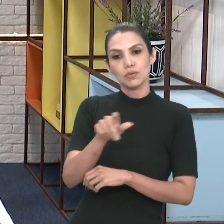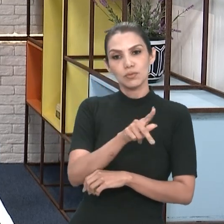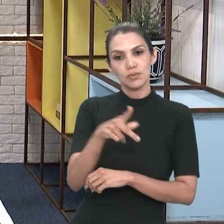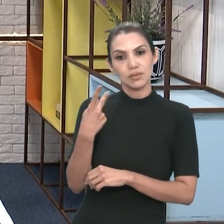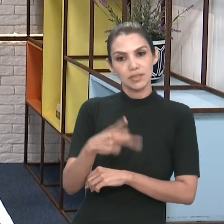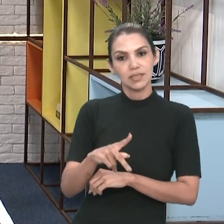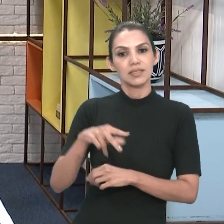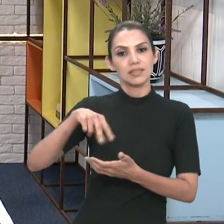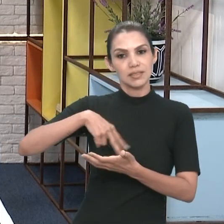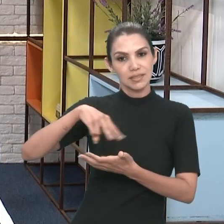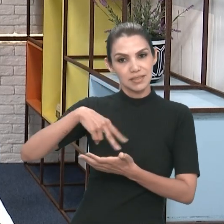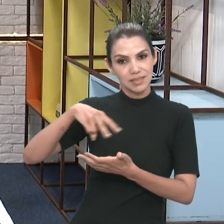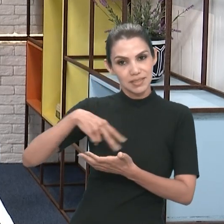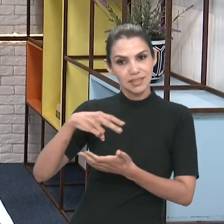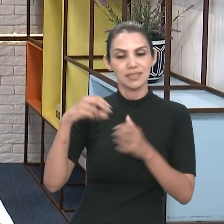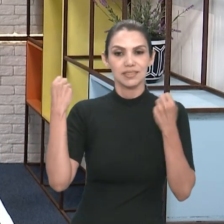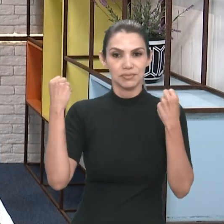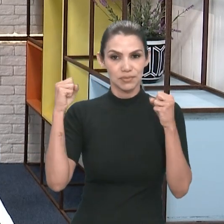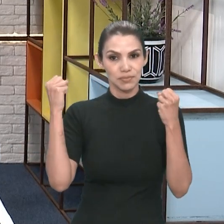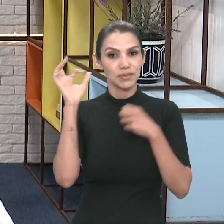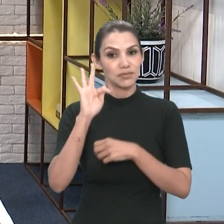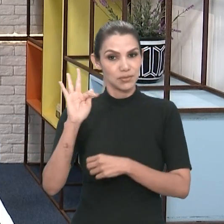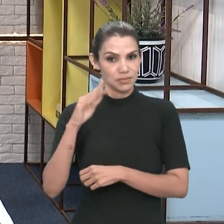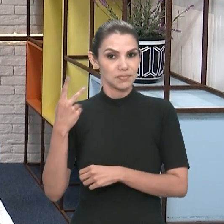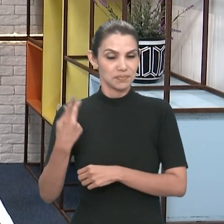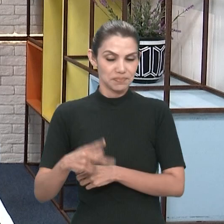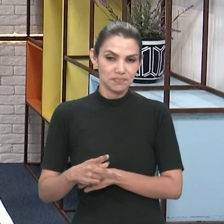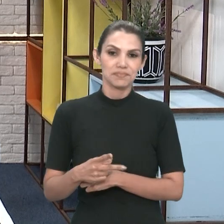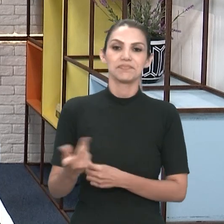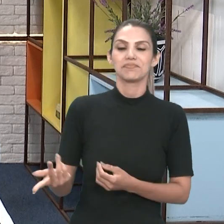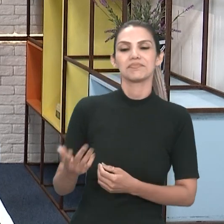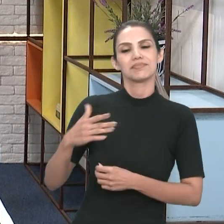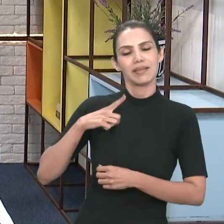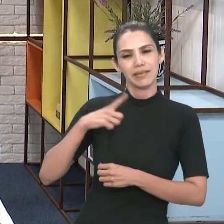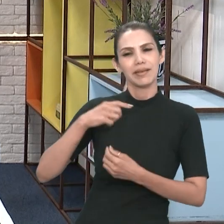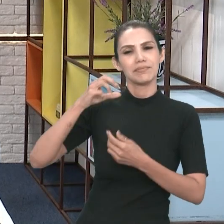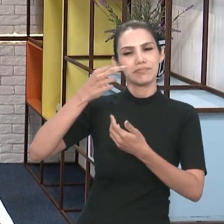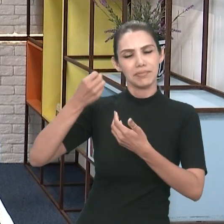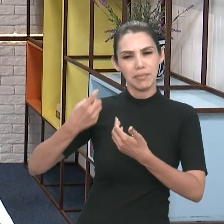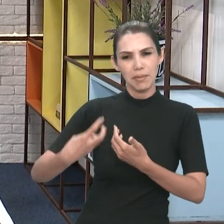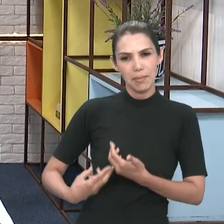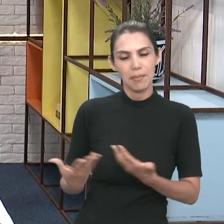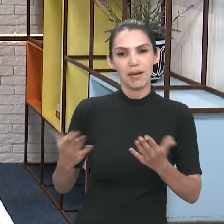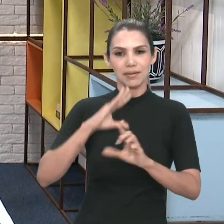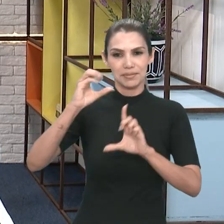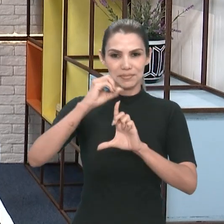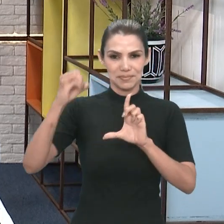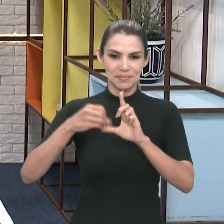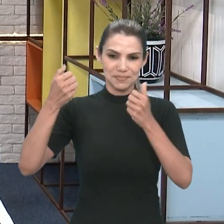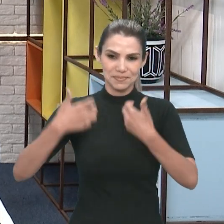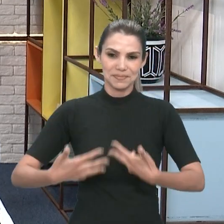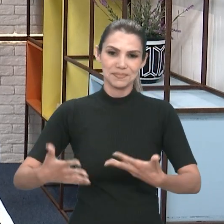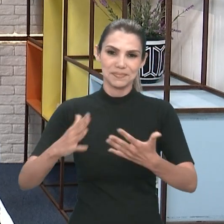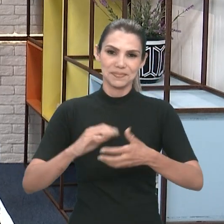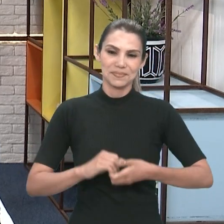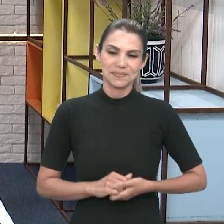Física e Dança da UFG, Francisco Demarque. Isso e muito mais no Mundo UFG que já está no ar.